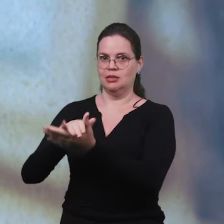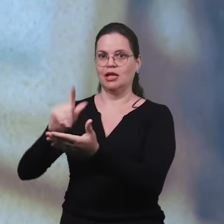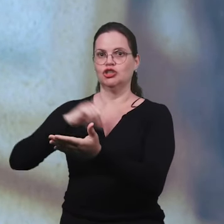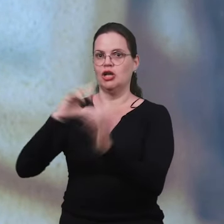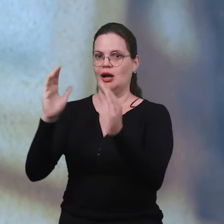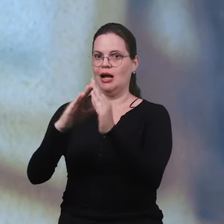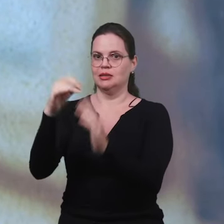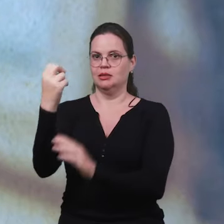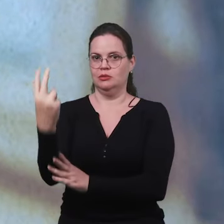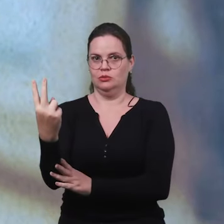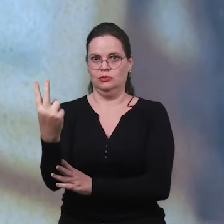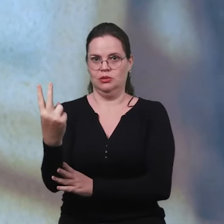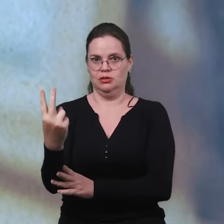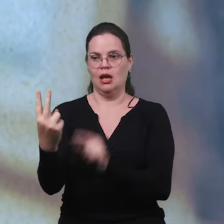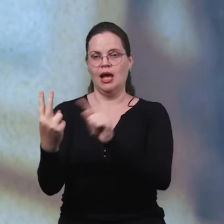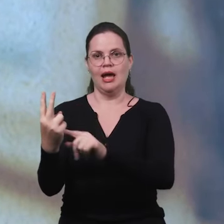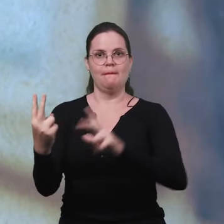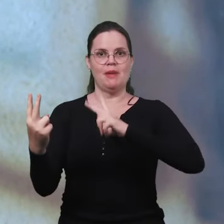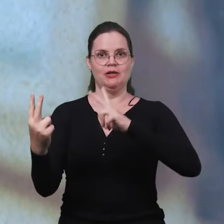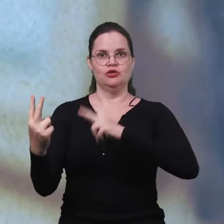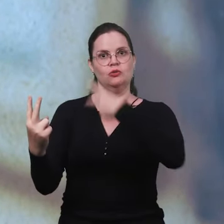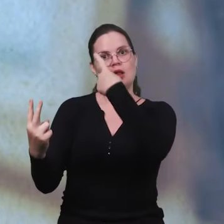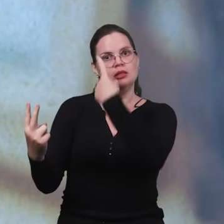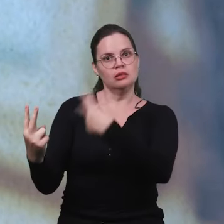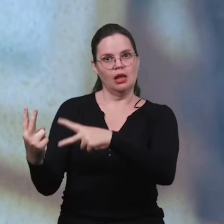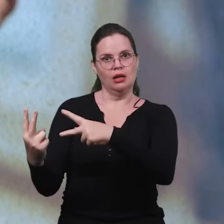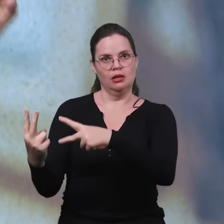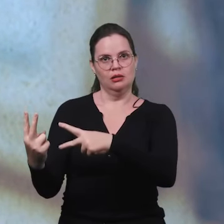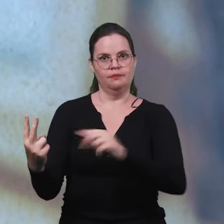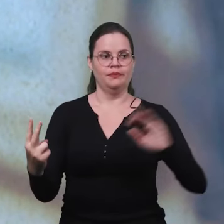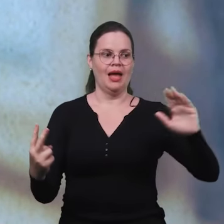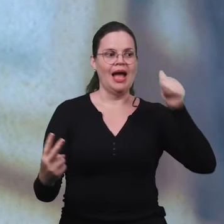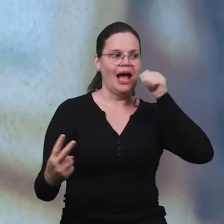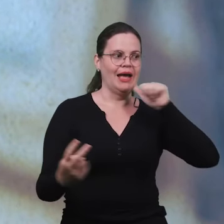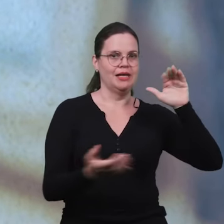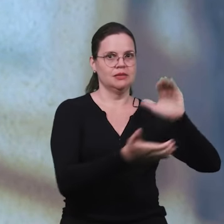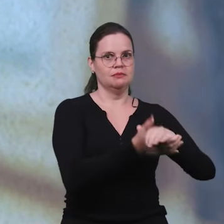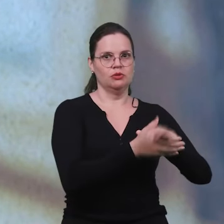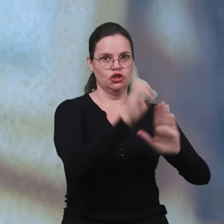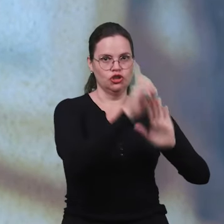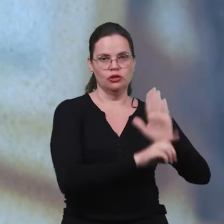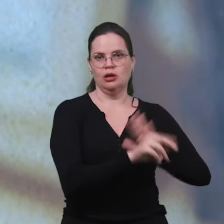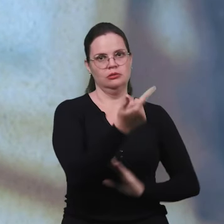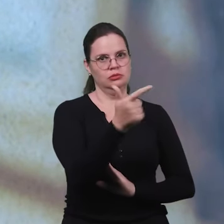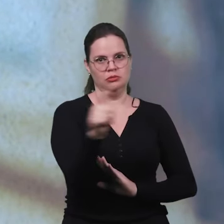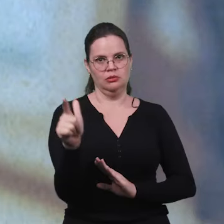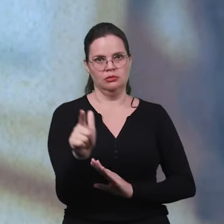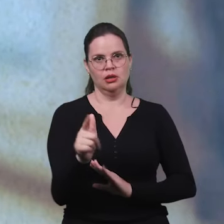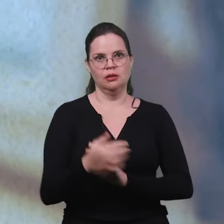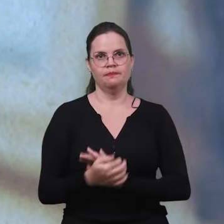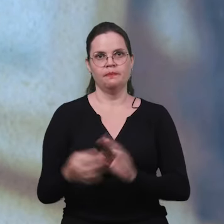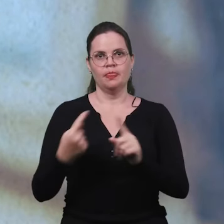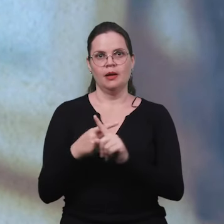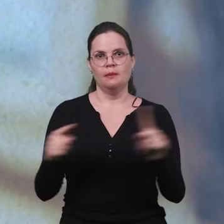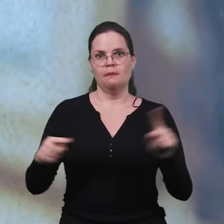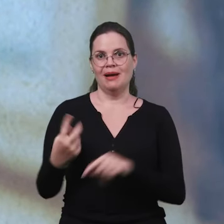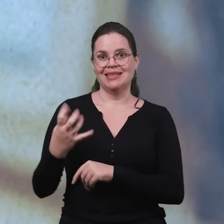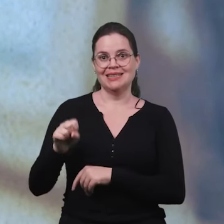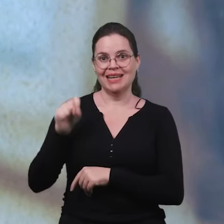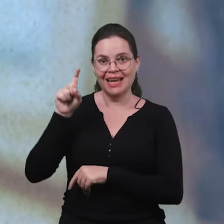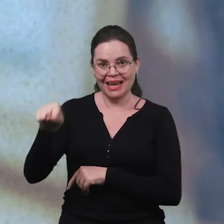Sim. Então a gente diz que são bens particulares, são apenas dele. A esposa não tem direito. Mas se ele vier a falecer, a esposa tem direito,